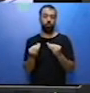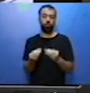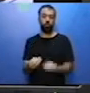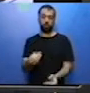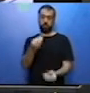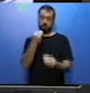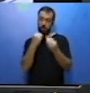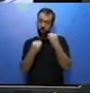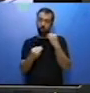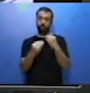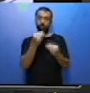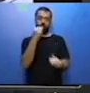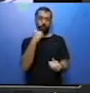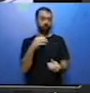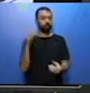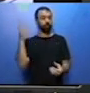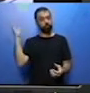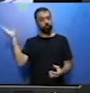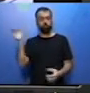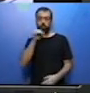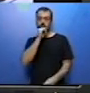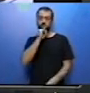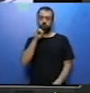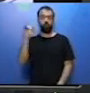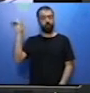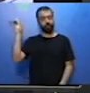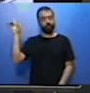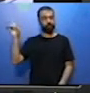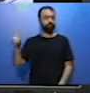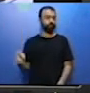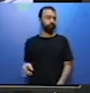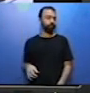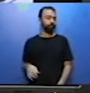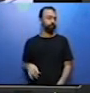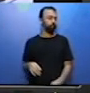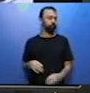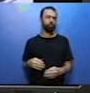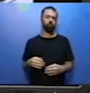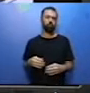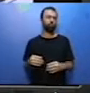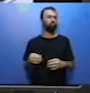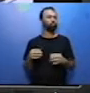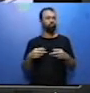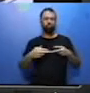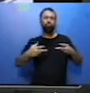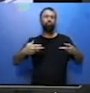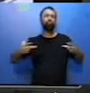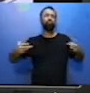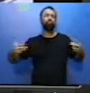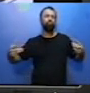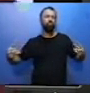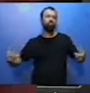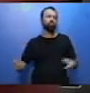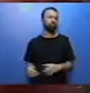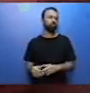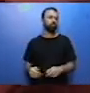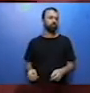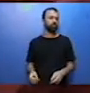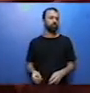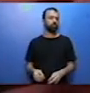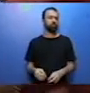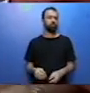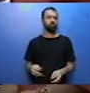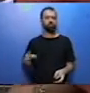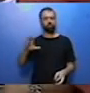saudável o leite um pão integral aves peixes legumes e frutas então